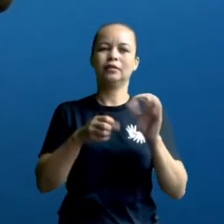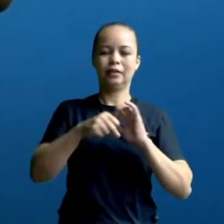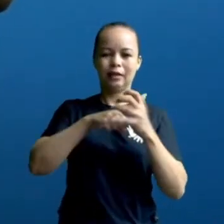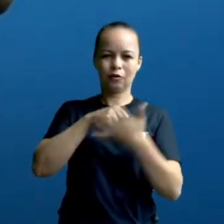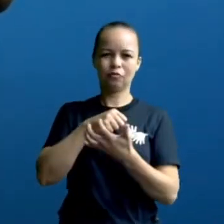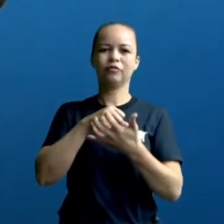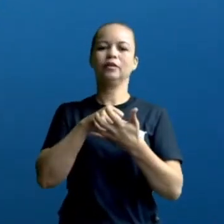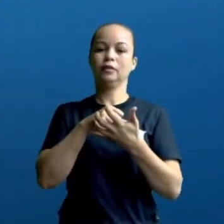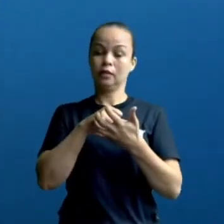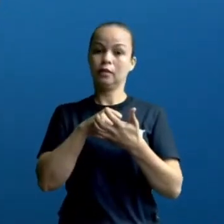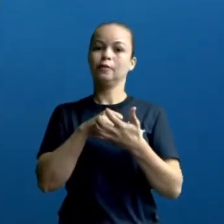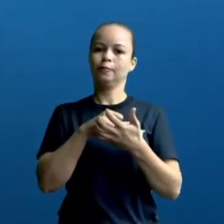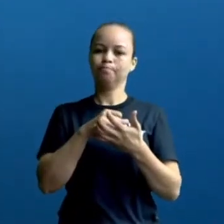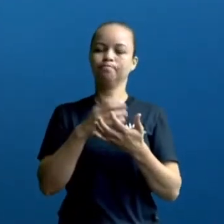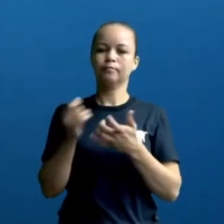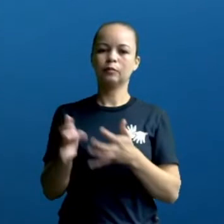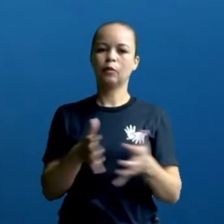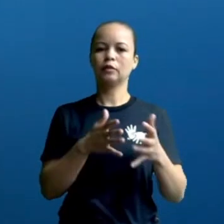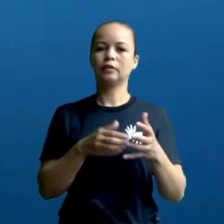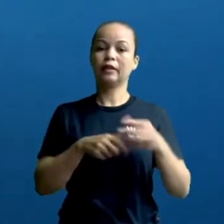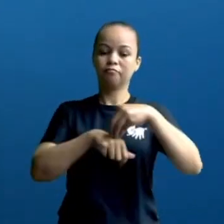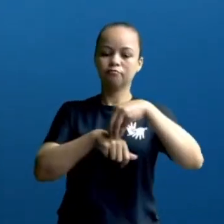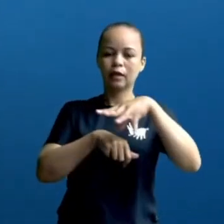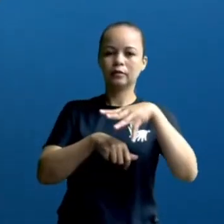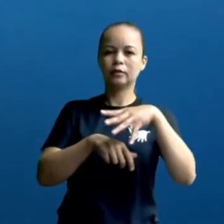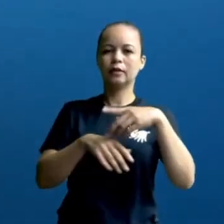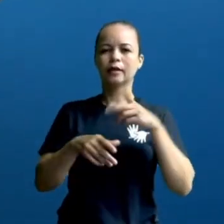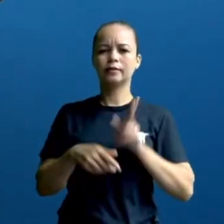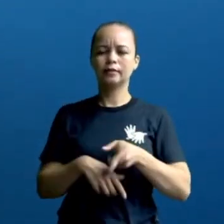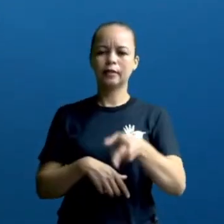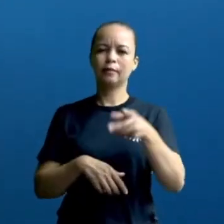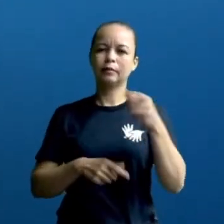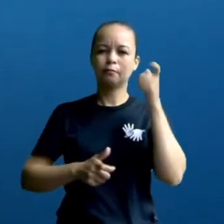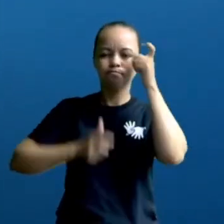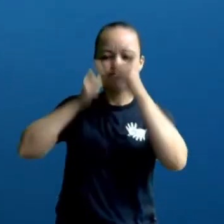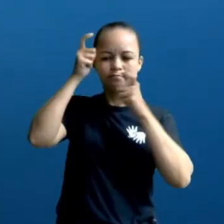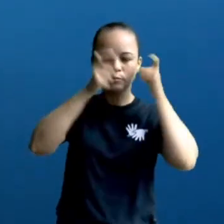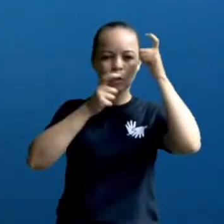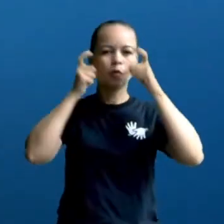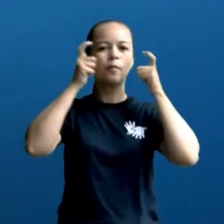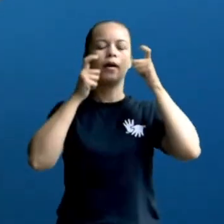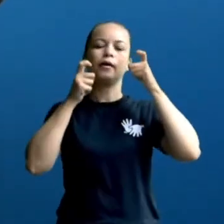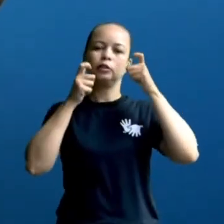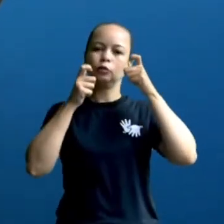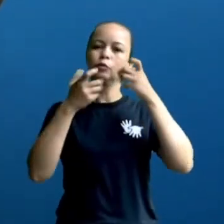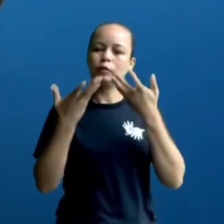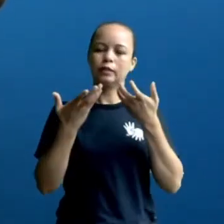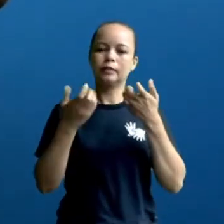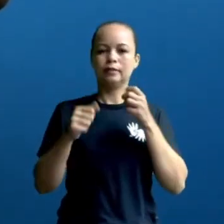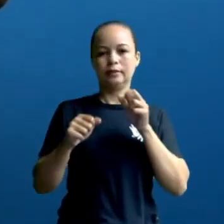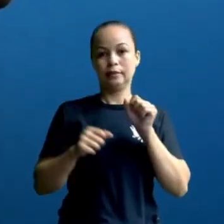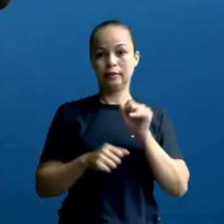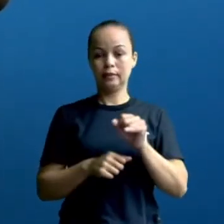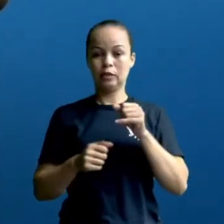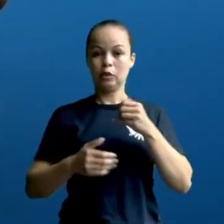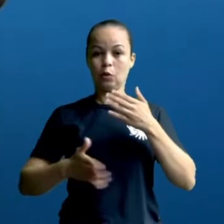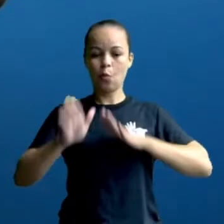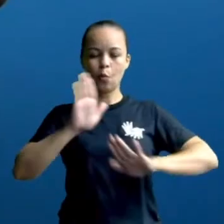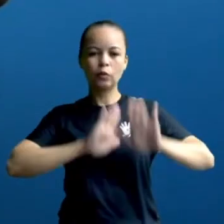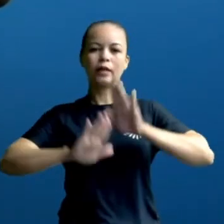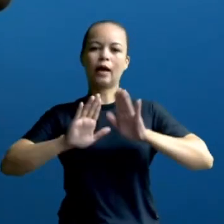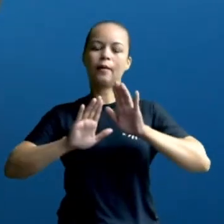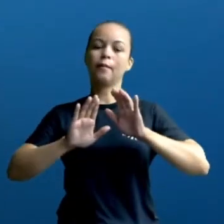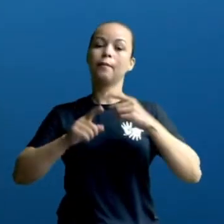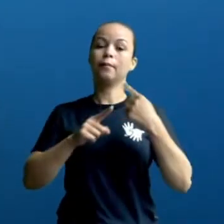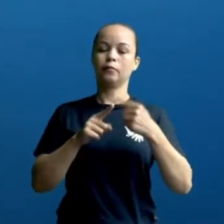pode levar, e aqui fica a dica da gente sempre estar o tempo todo preocupado em se cuidar, porque quando eu me cuido, eu estou cuidando de quem eu